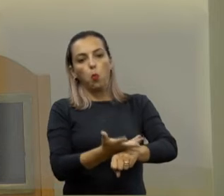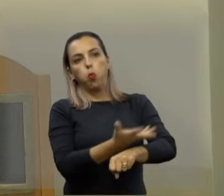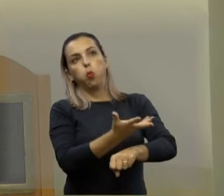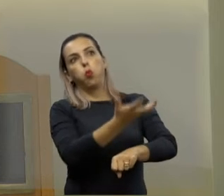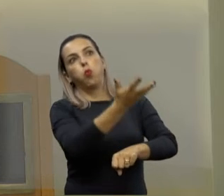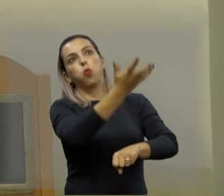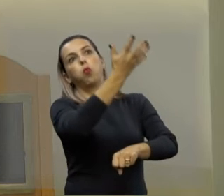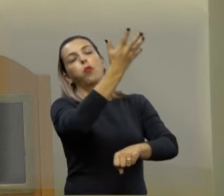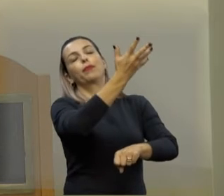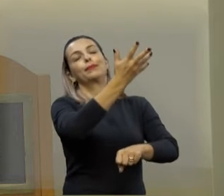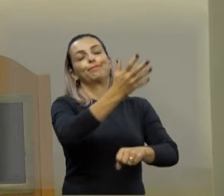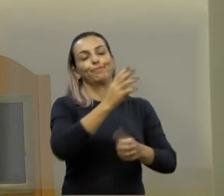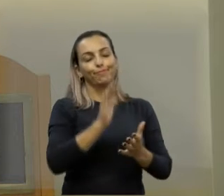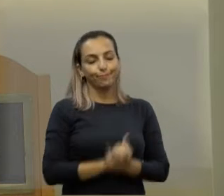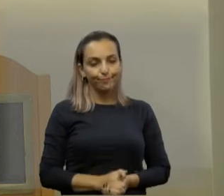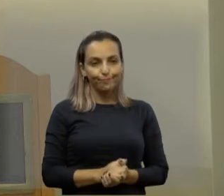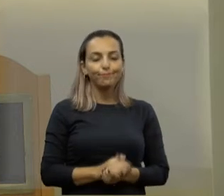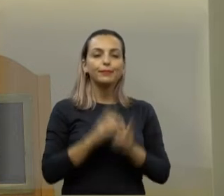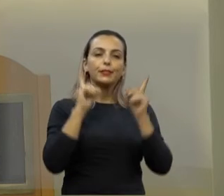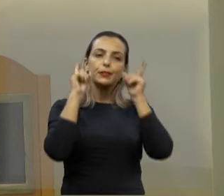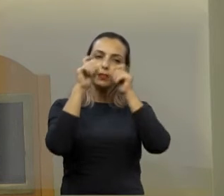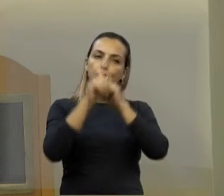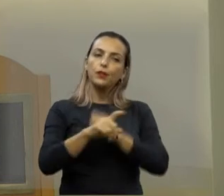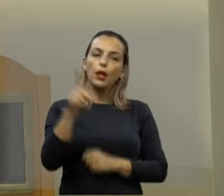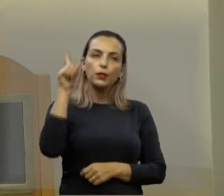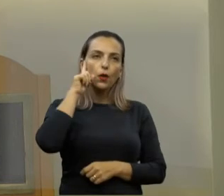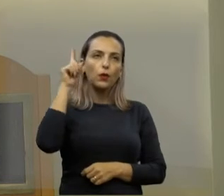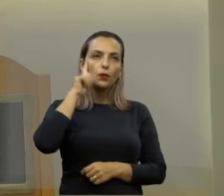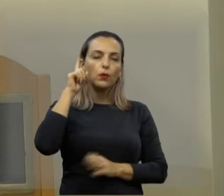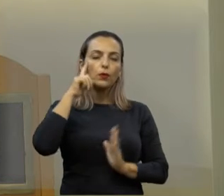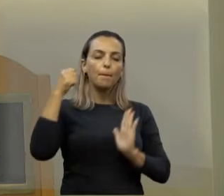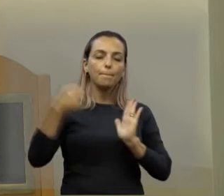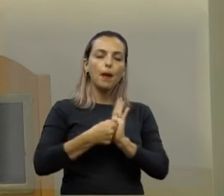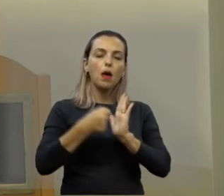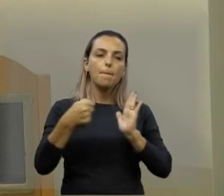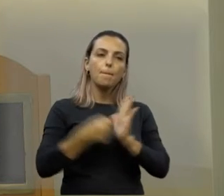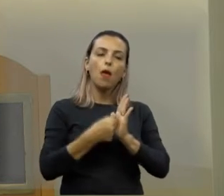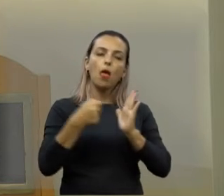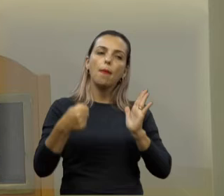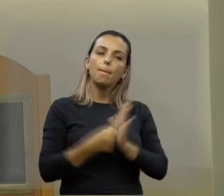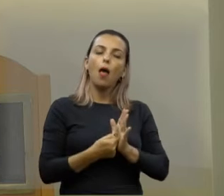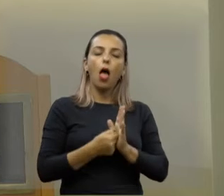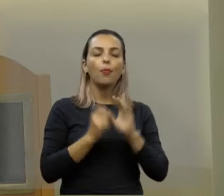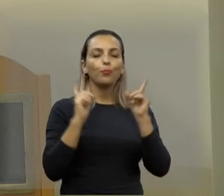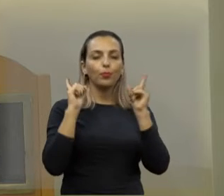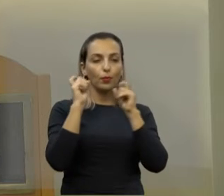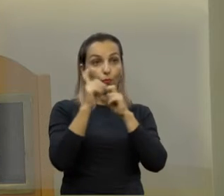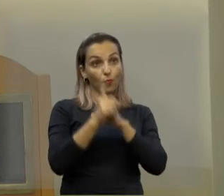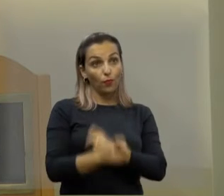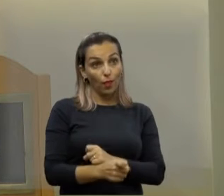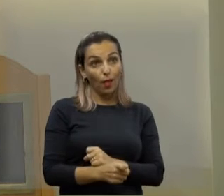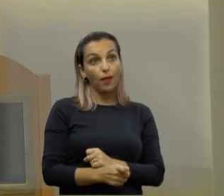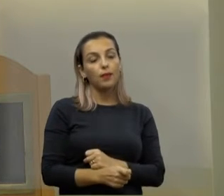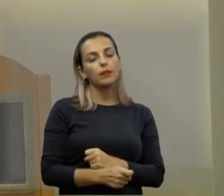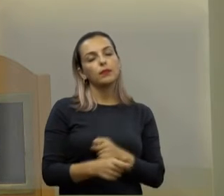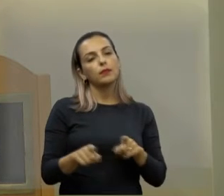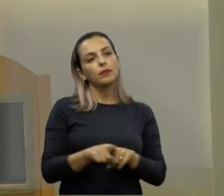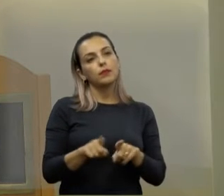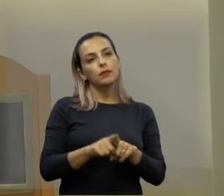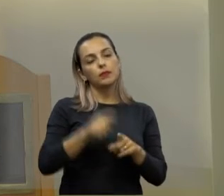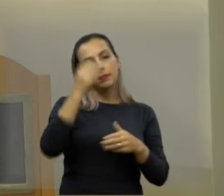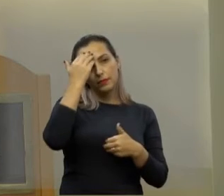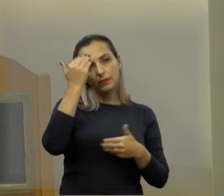É difícil viu gente isso é cobrado todos os dias todos os dias não é fácil não é fácil aí quero